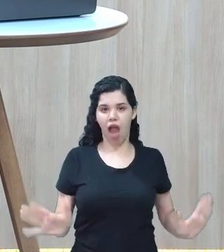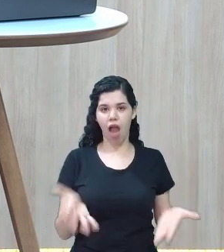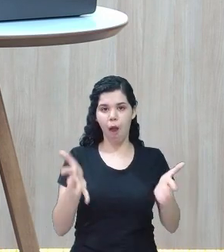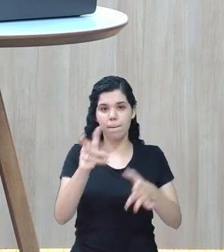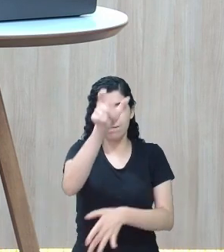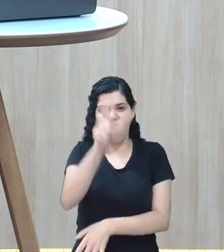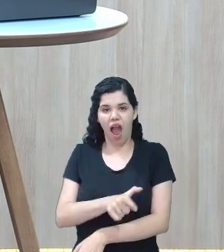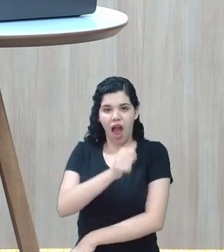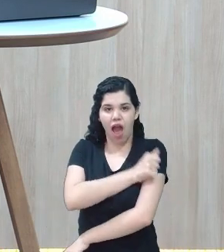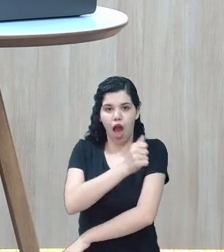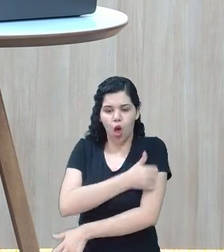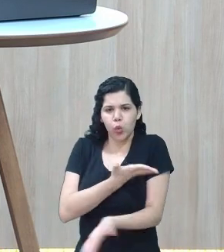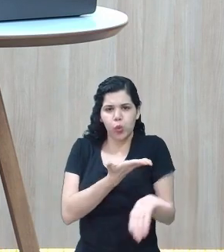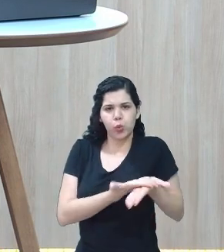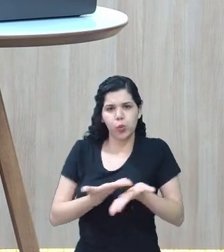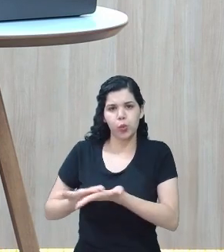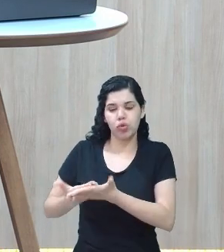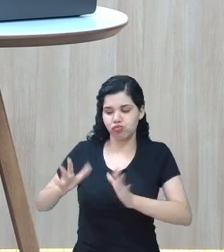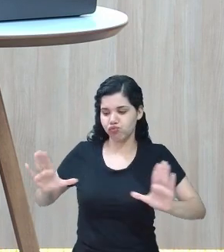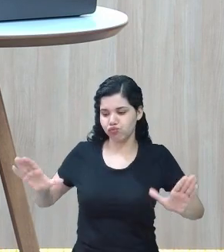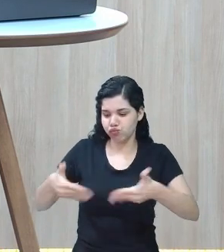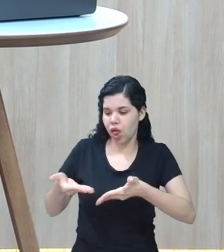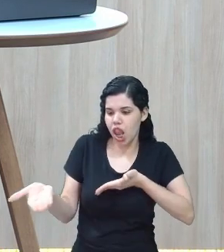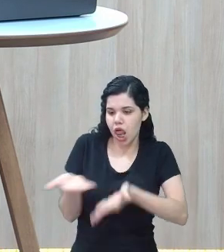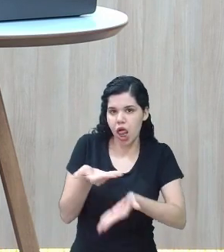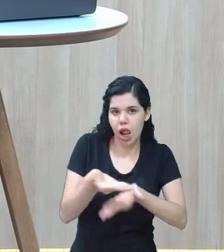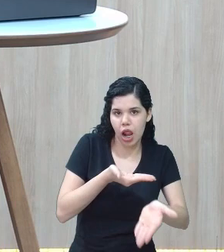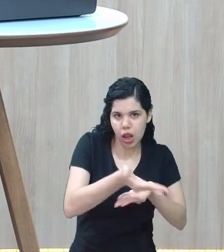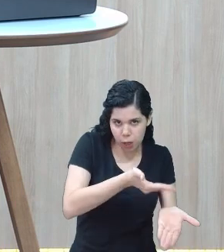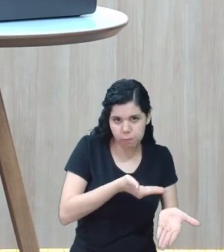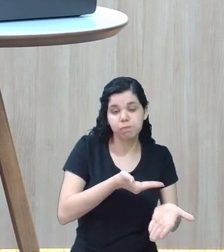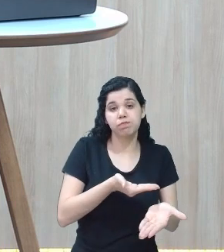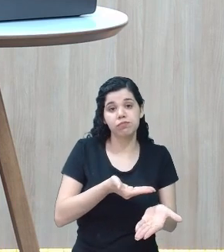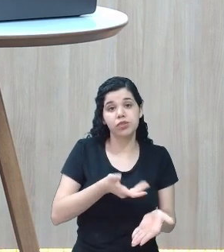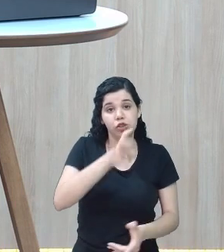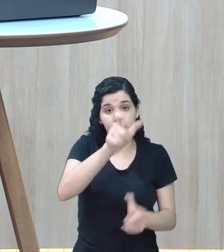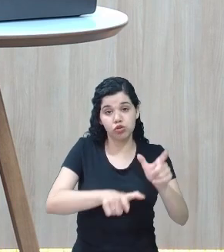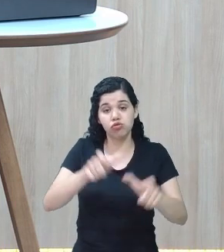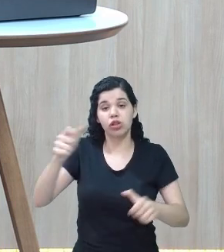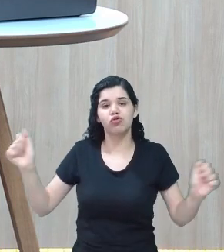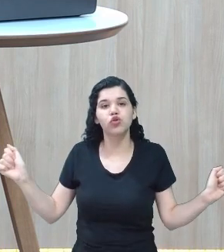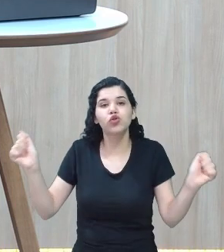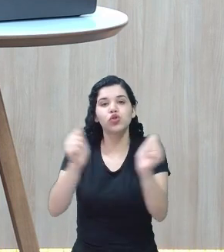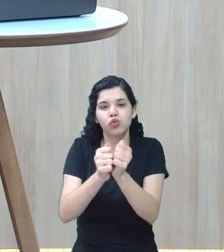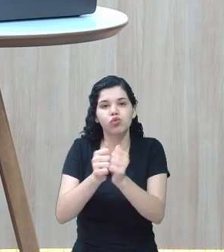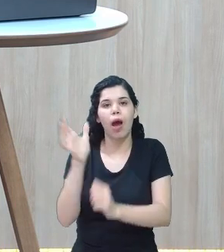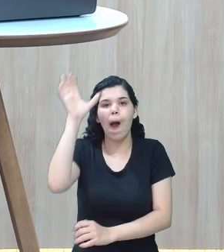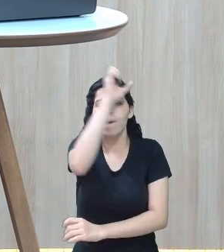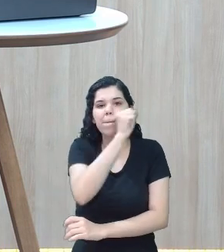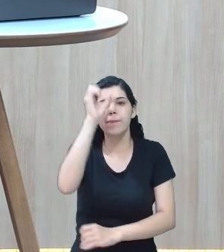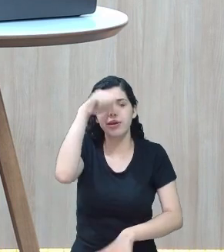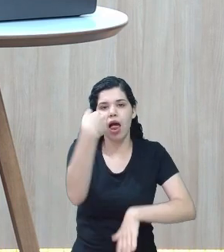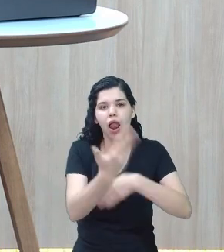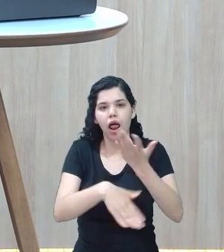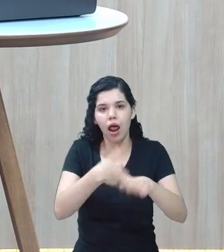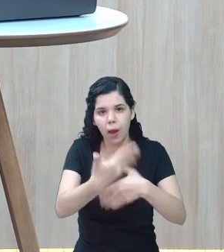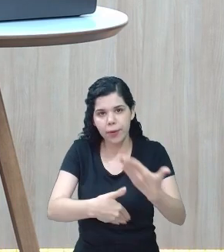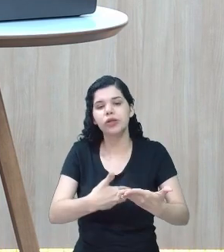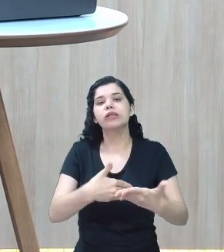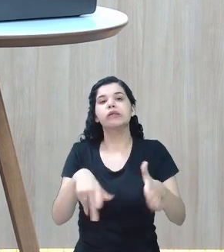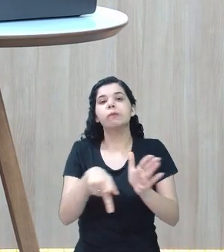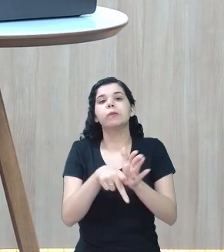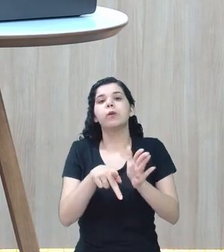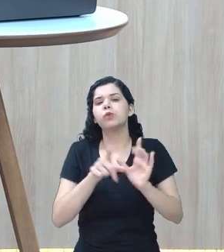eles trabalhem, eles estudem de forma colaborativa, que eles estejam juntos nesse processo de